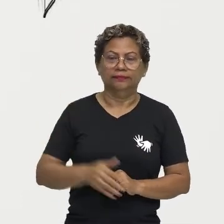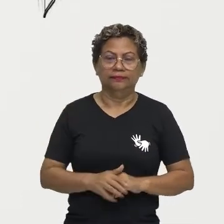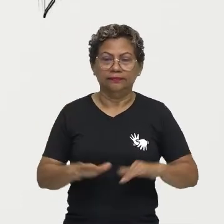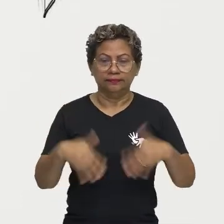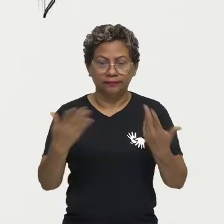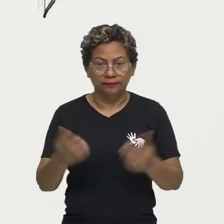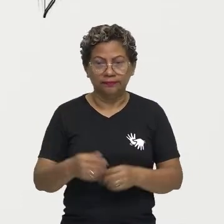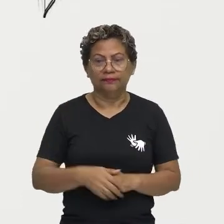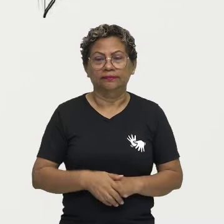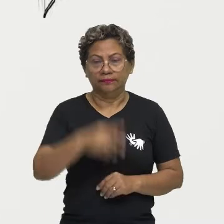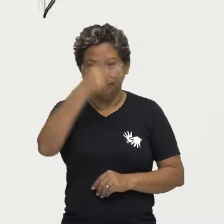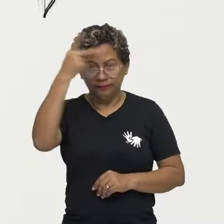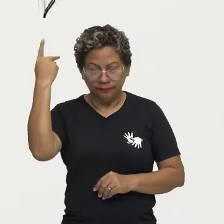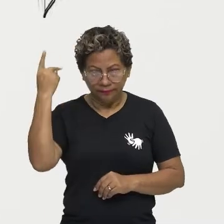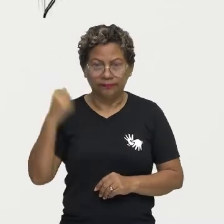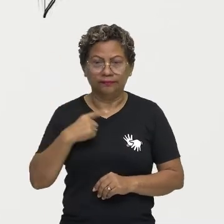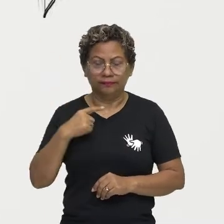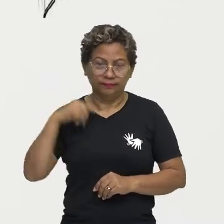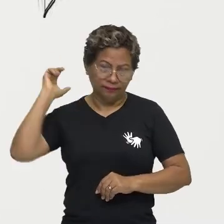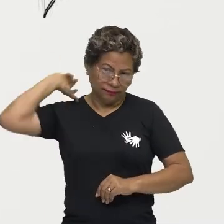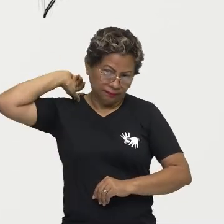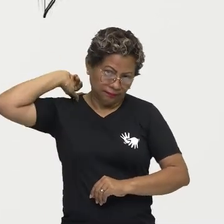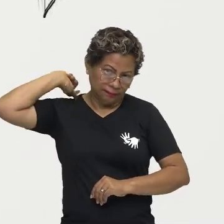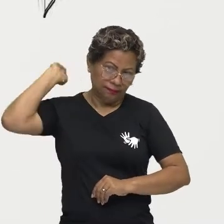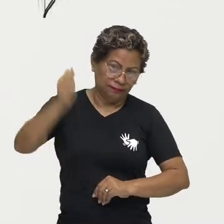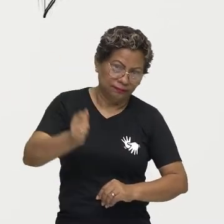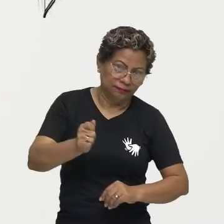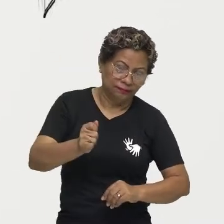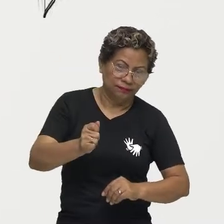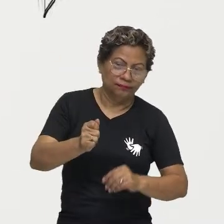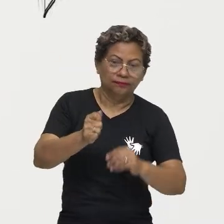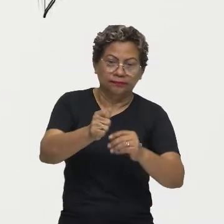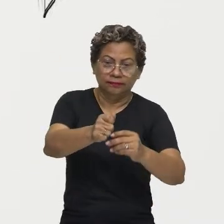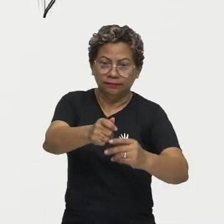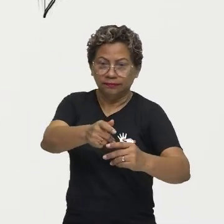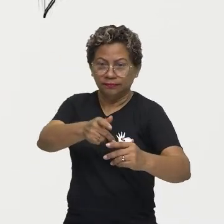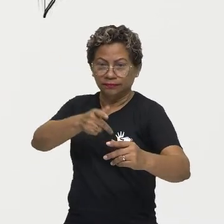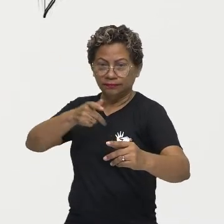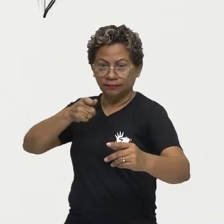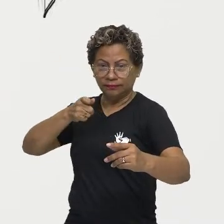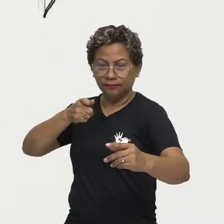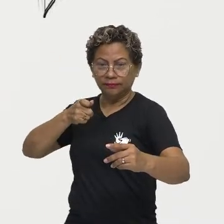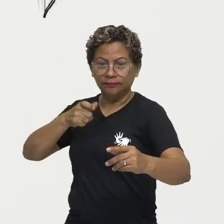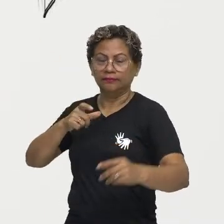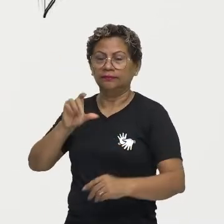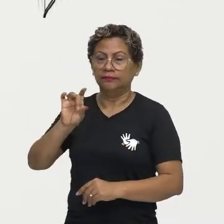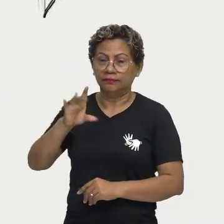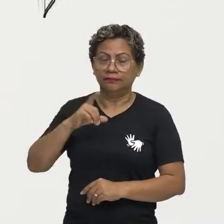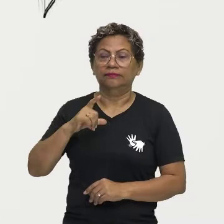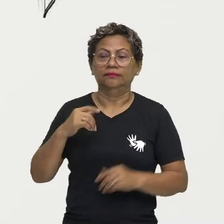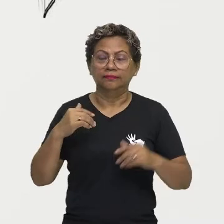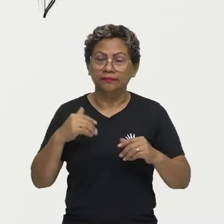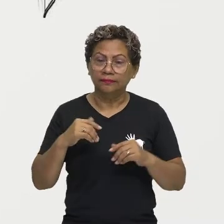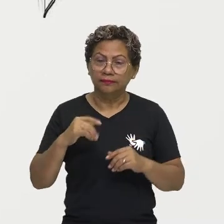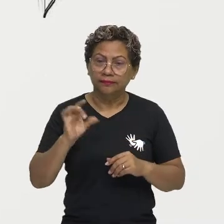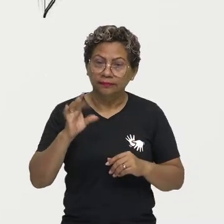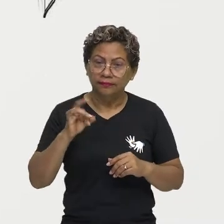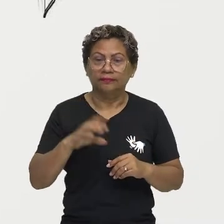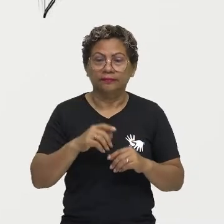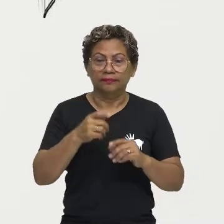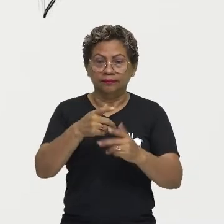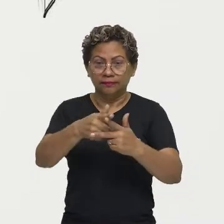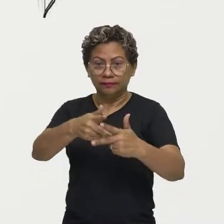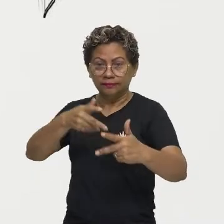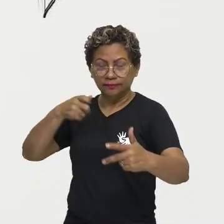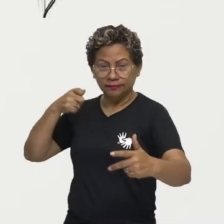pessoa arma, né, o arco e flecha lá, que ela puxa, e não tem movimento ainda, só tem energia potencial. E naquele caso lá é